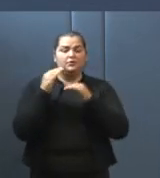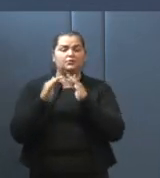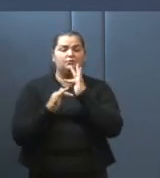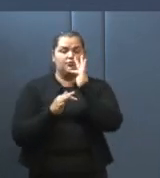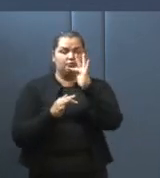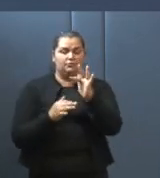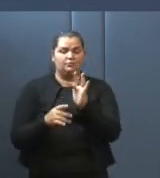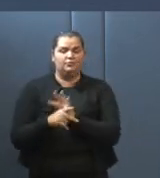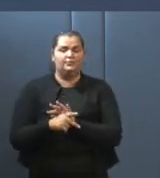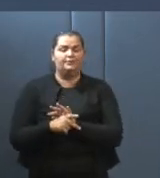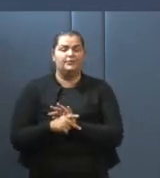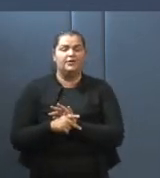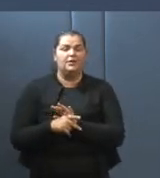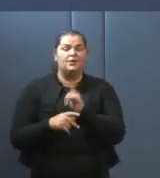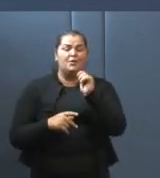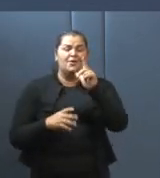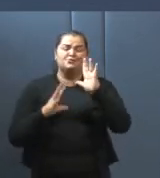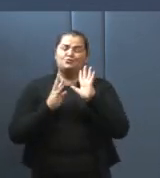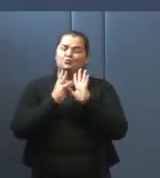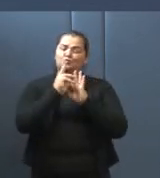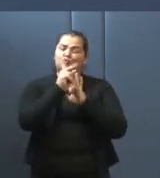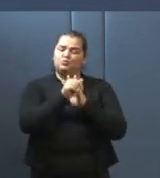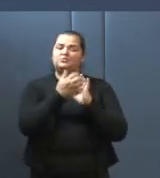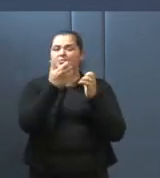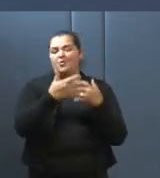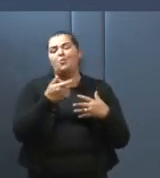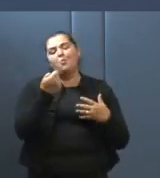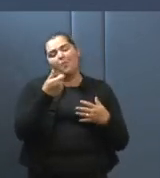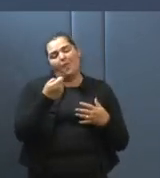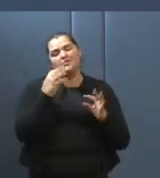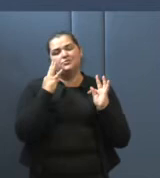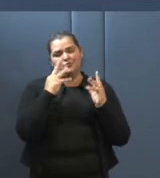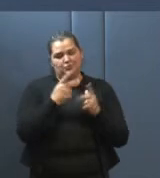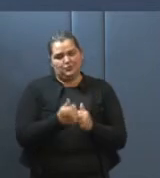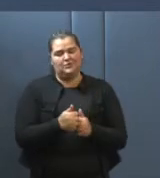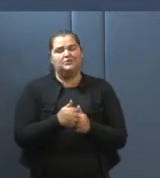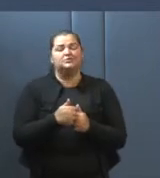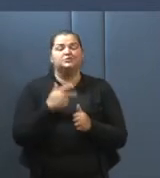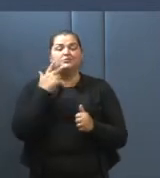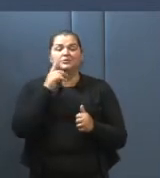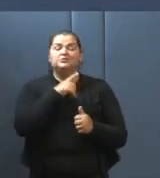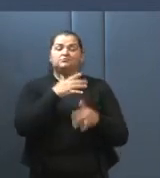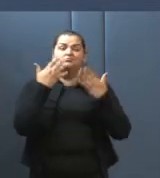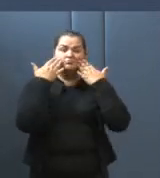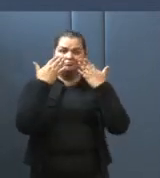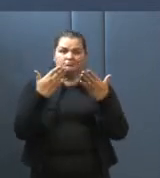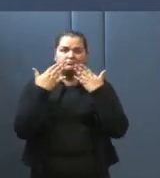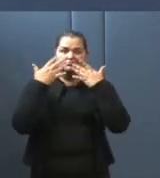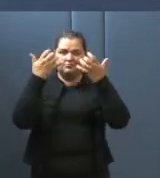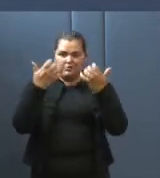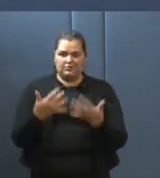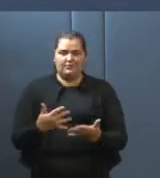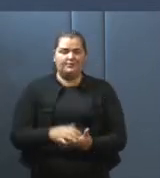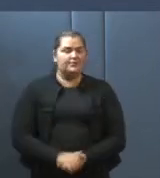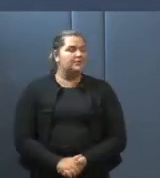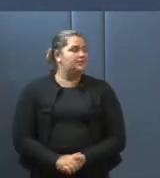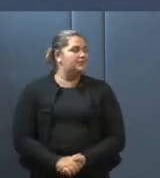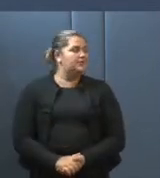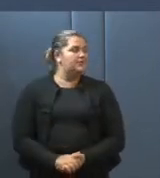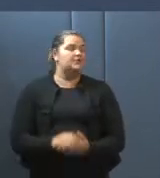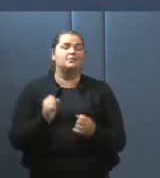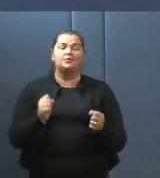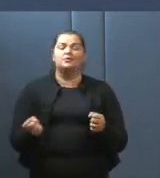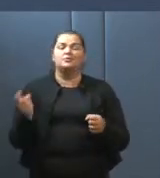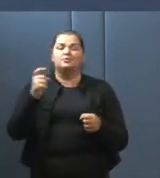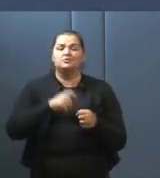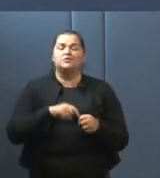passou por quase todos esses casos aí na exposição que acaba de realizar. A gente pode voltar e até utilizar